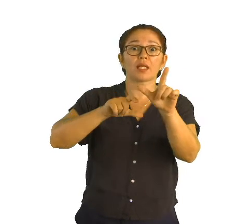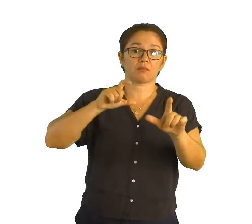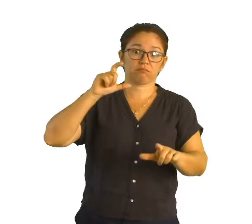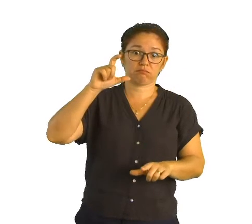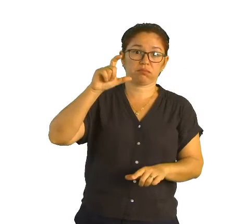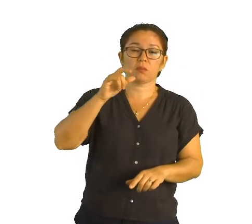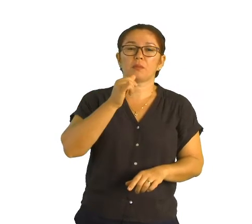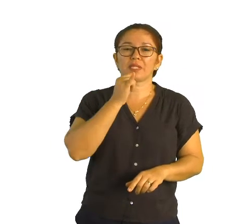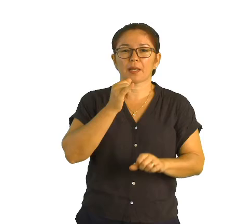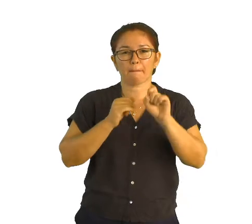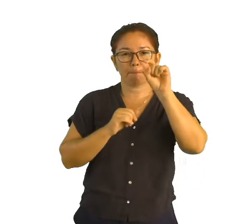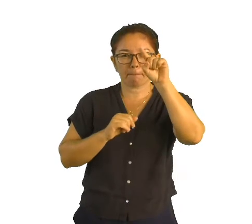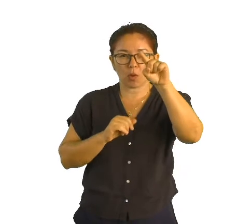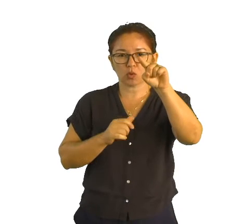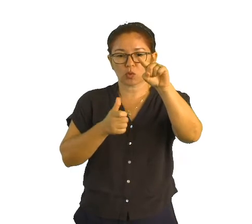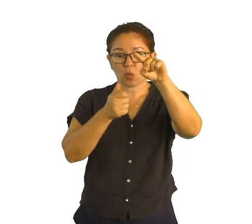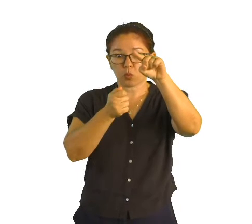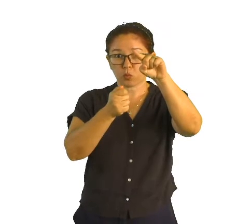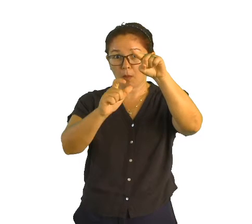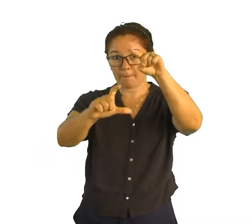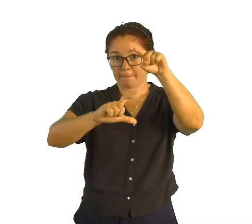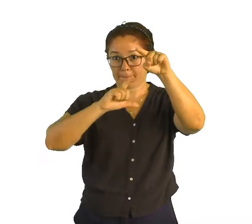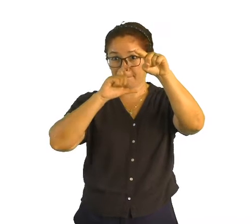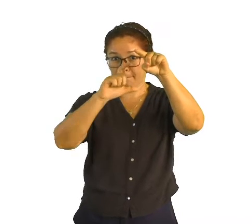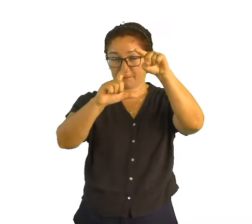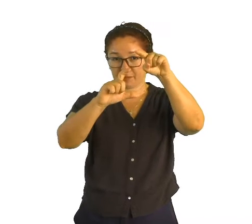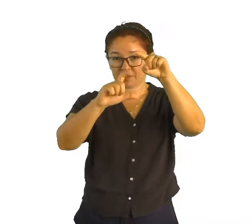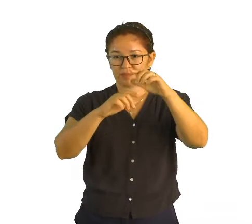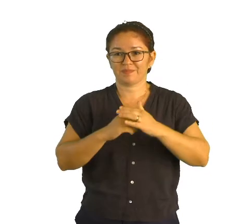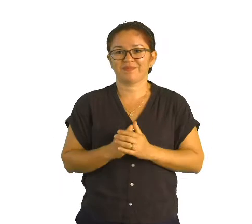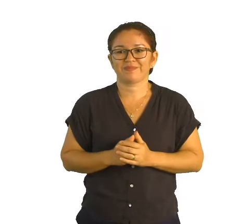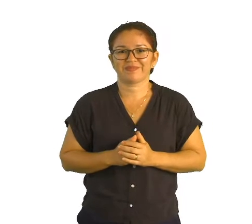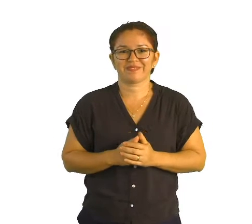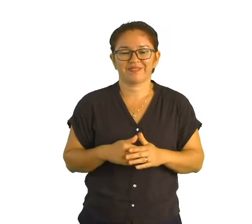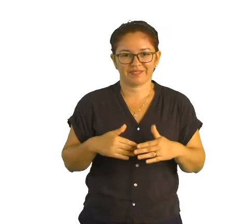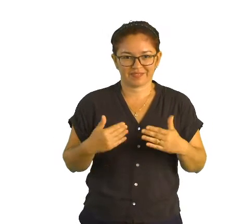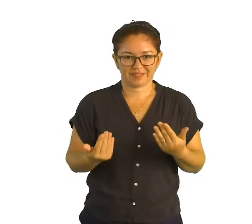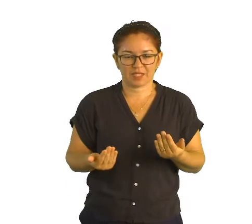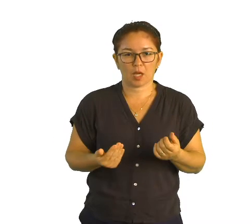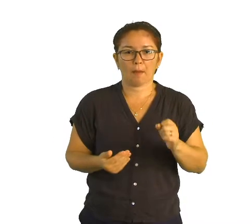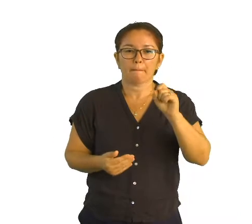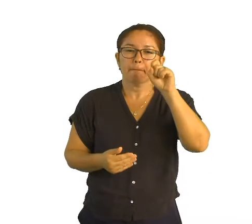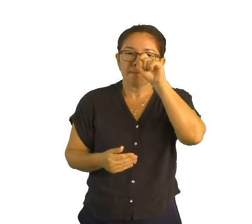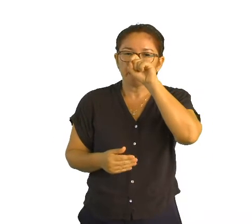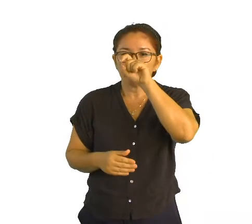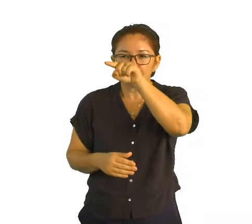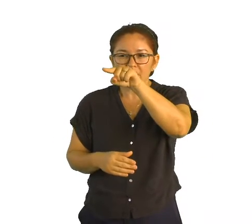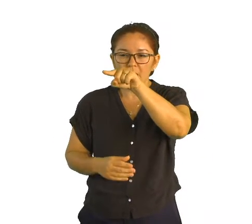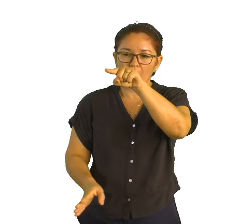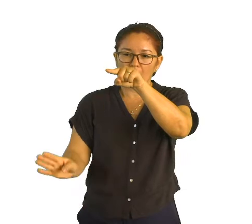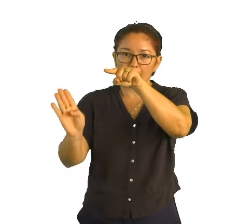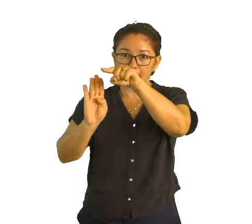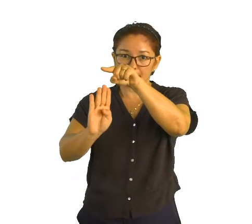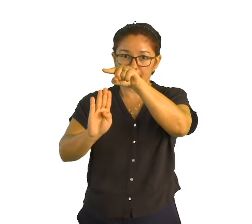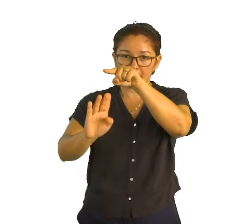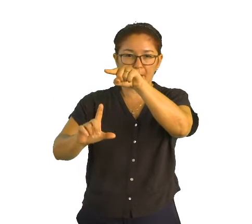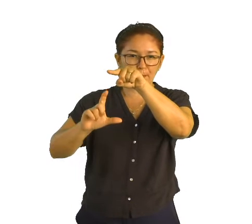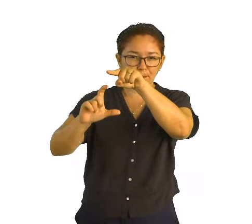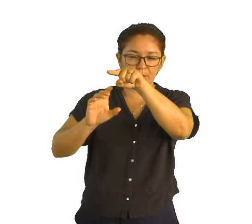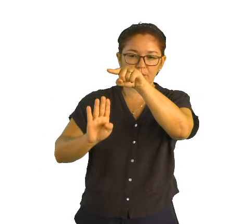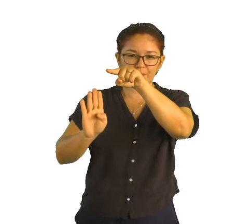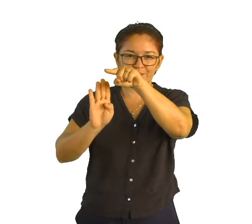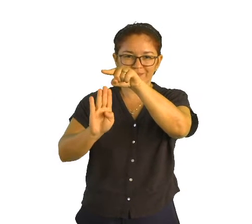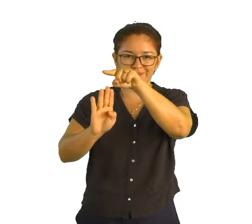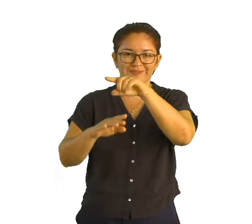maiúscula, então eu chamo de ponto A. Se eu ponho um pinguinho e ponho a letra B maiúscula, ele vai ser chamado de